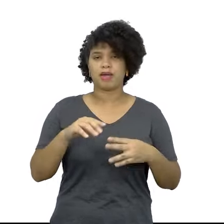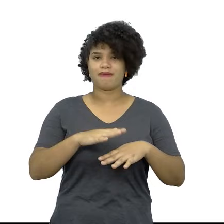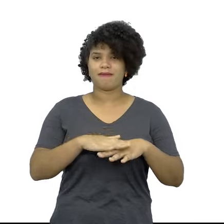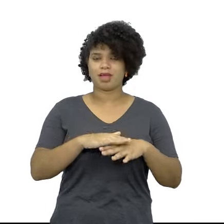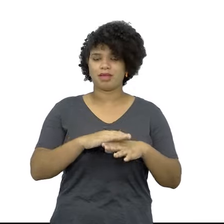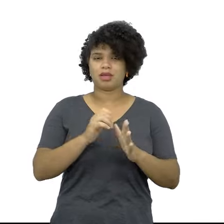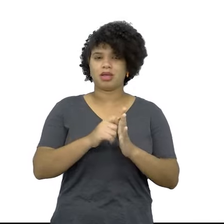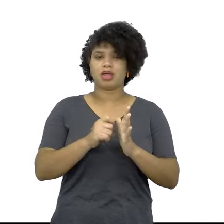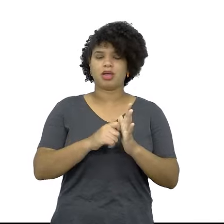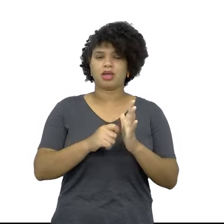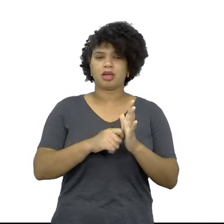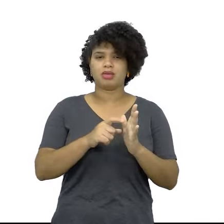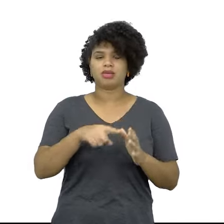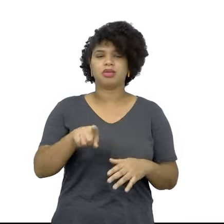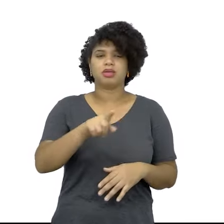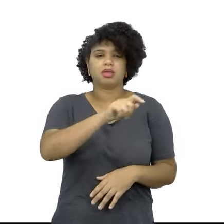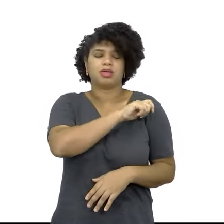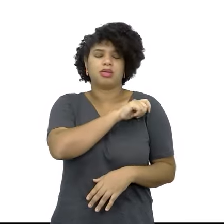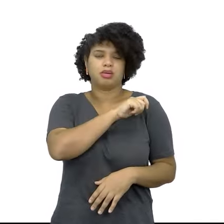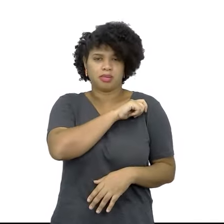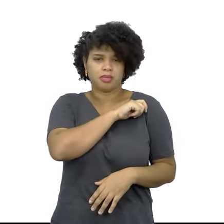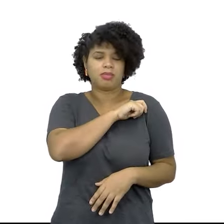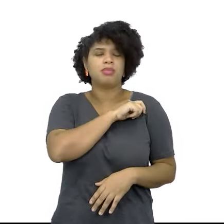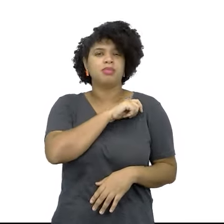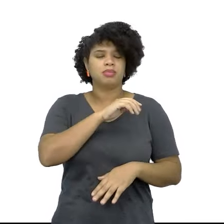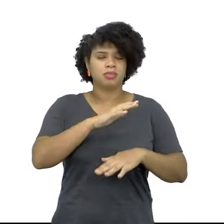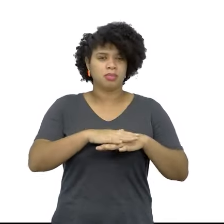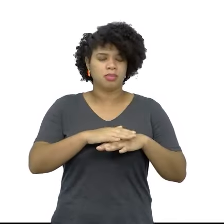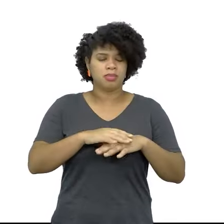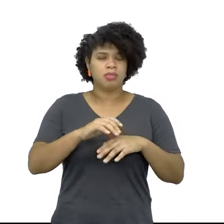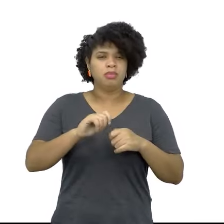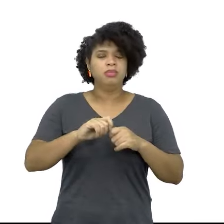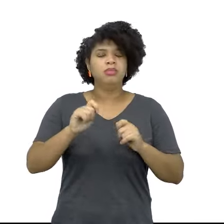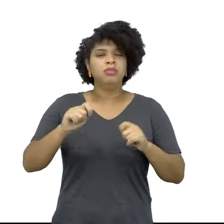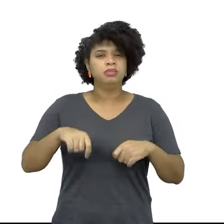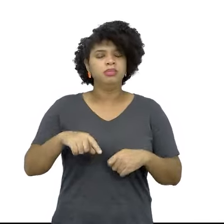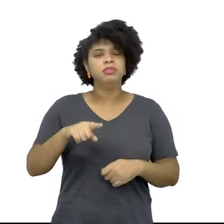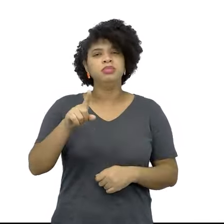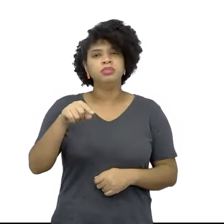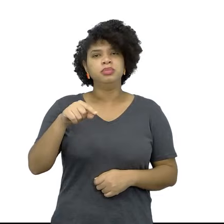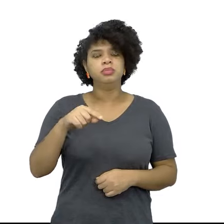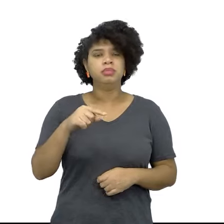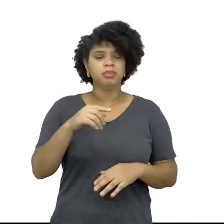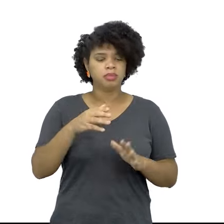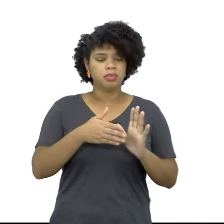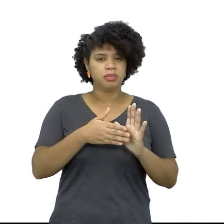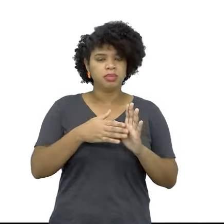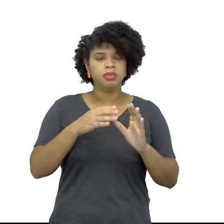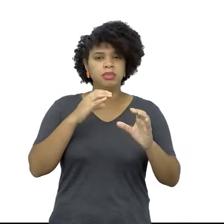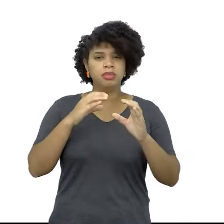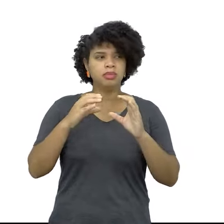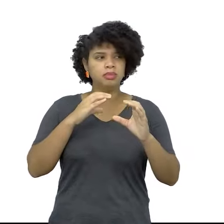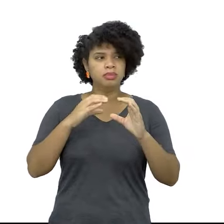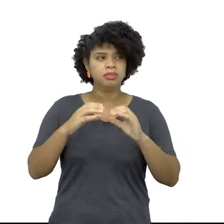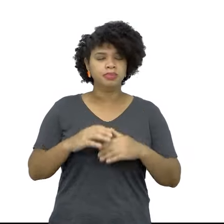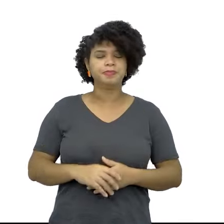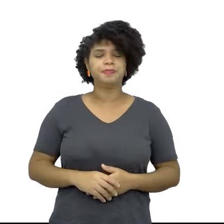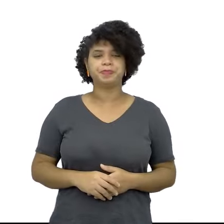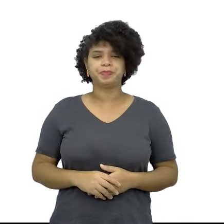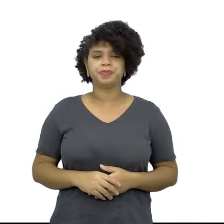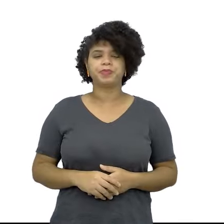em si, o que os nossos estudantes realmente produzirão como propósito comunicativo da sequência, e